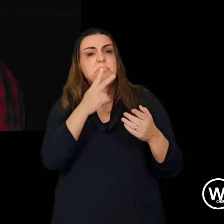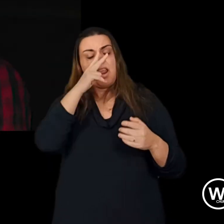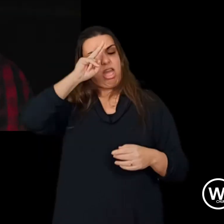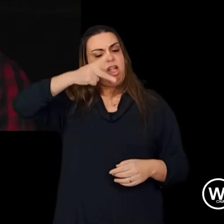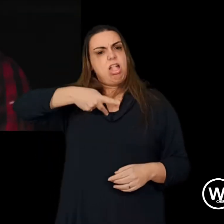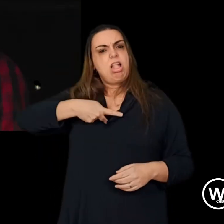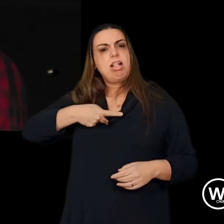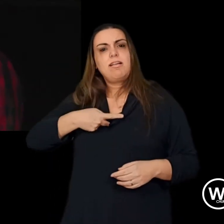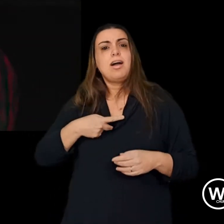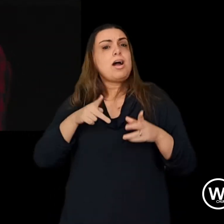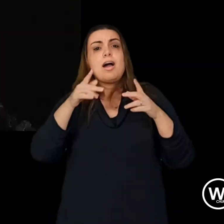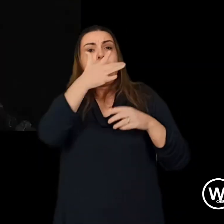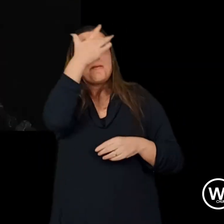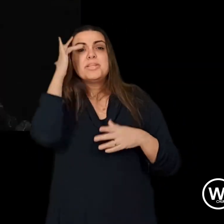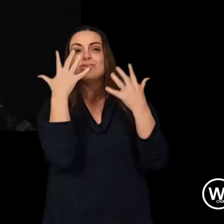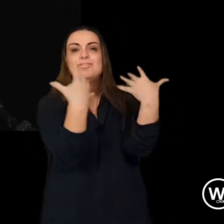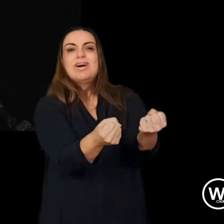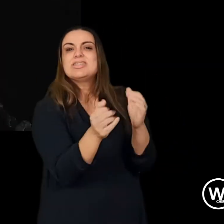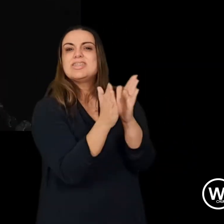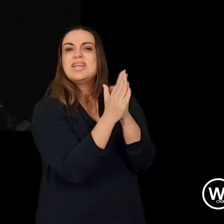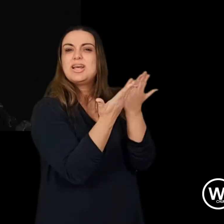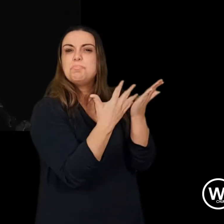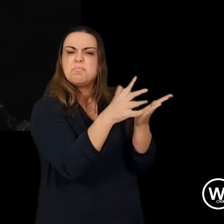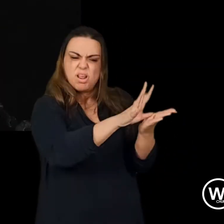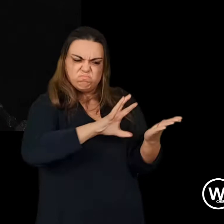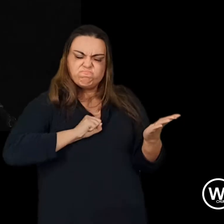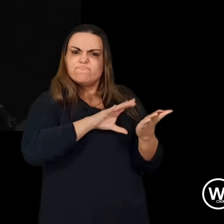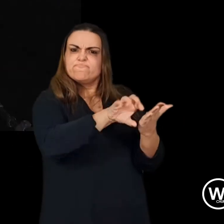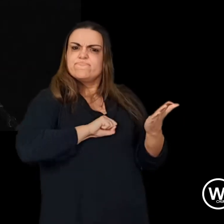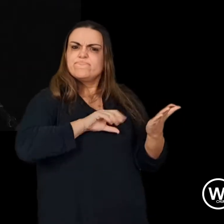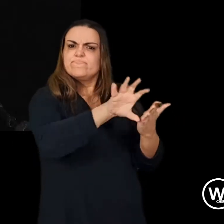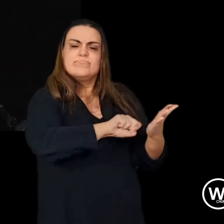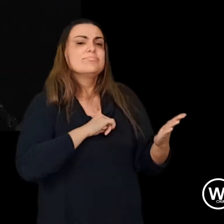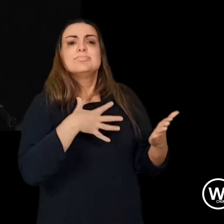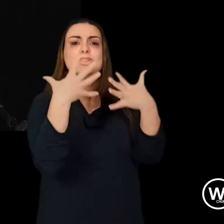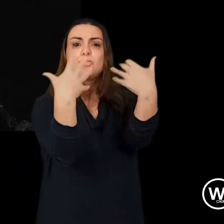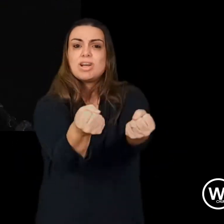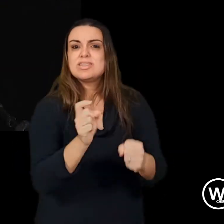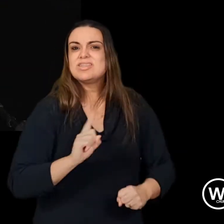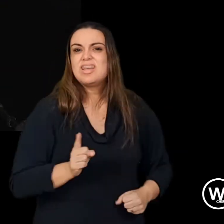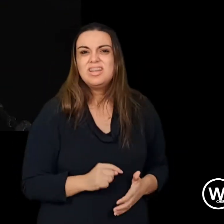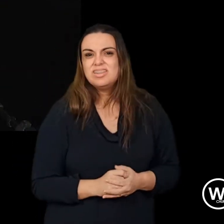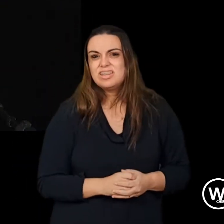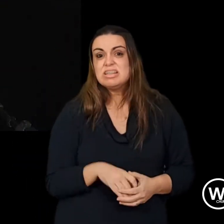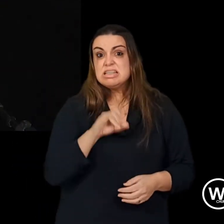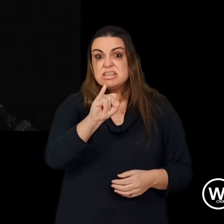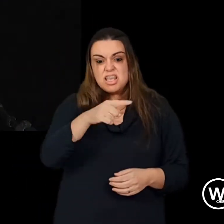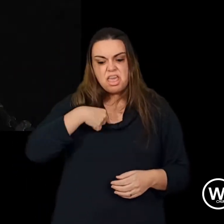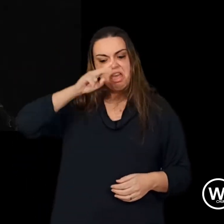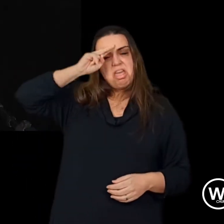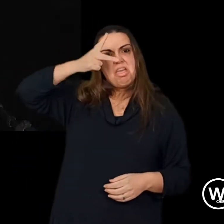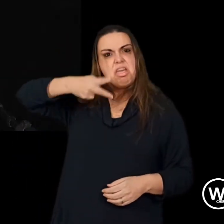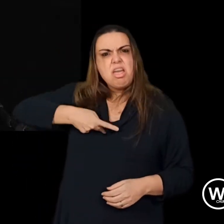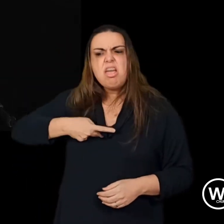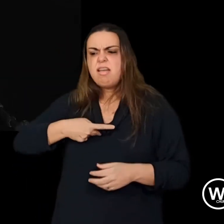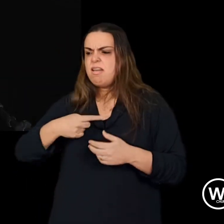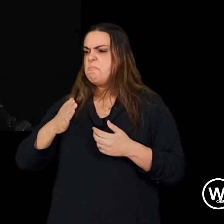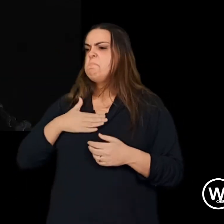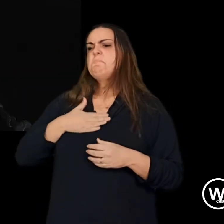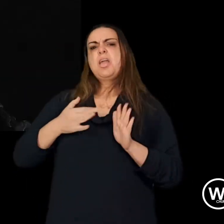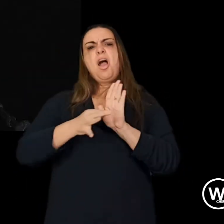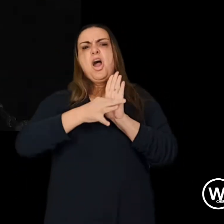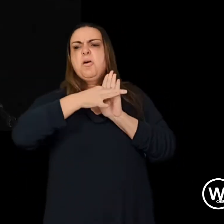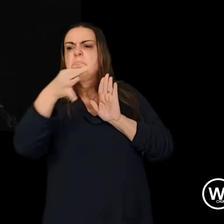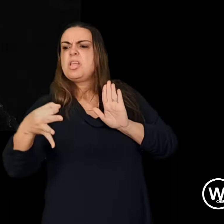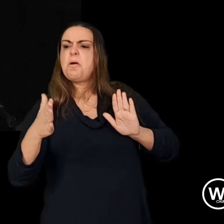mesmos. E quando o nosso coração está cheio de verdades e sonhos pessoais, não há espaço para